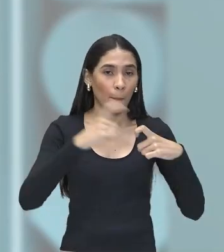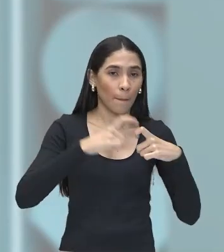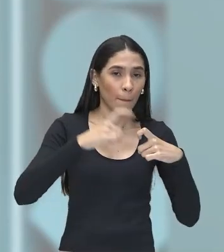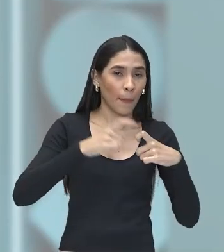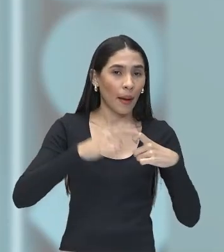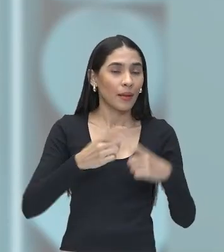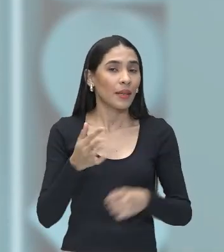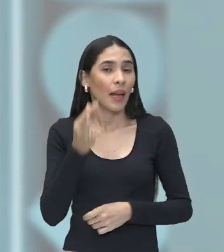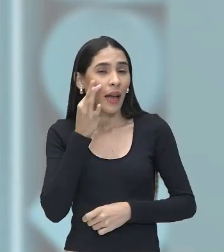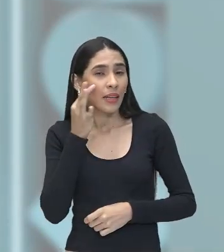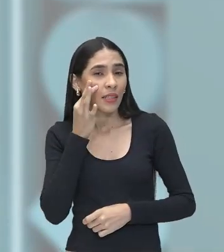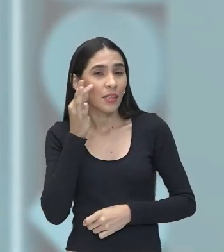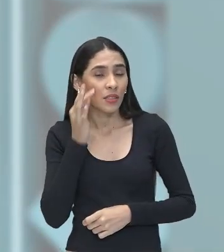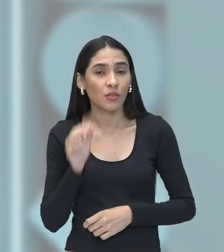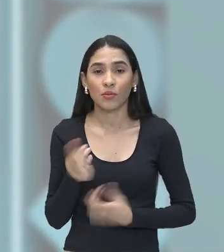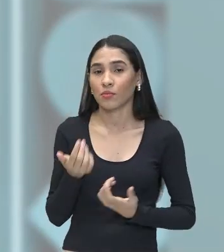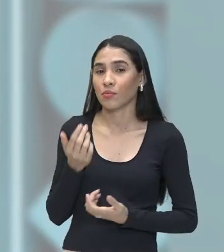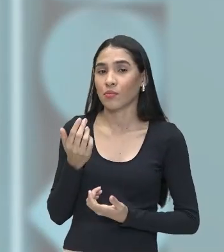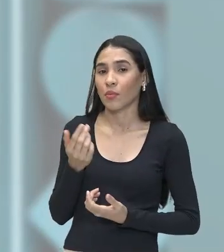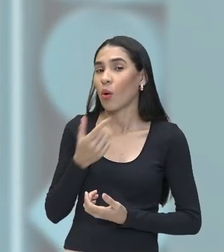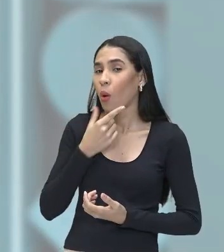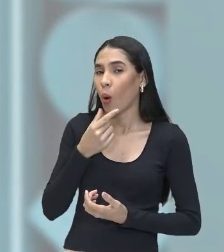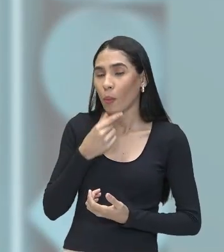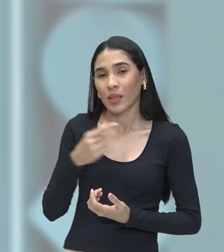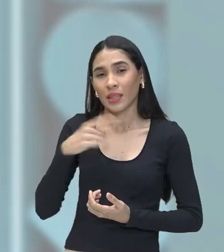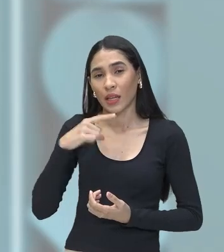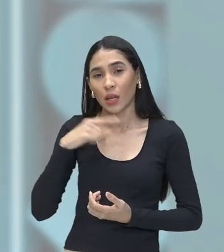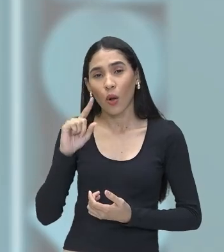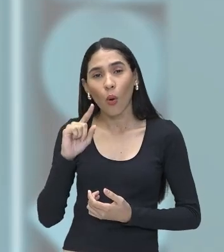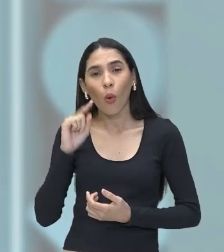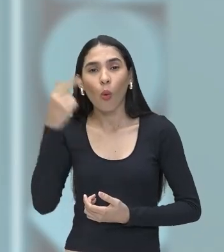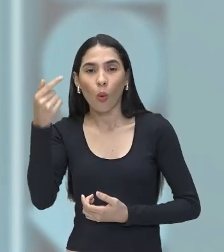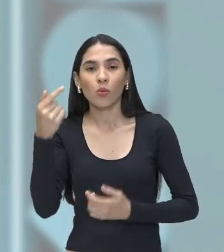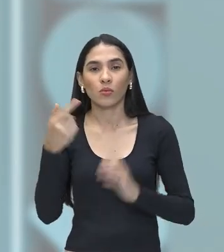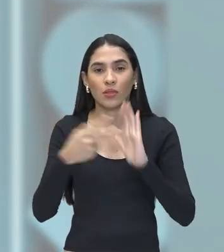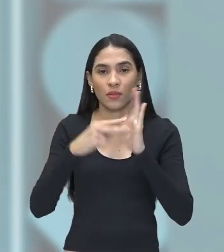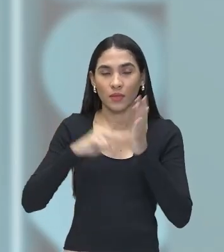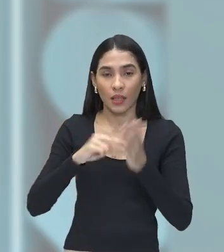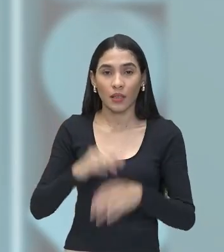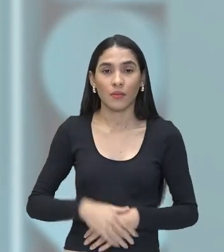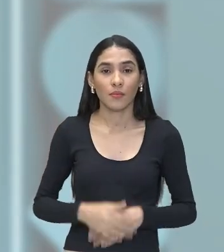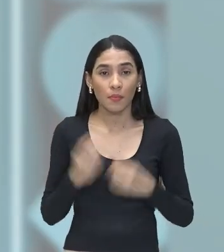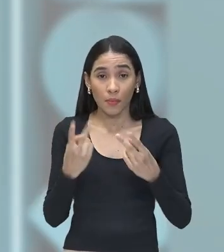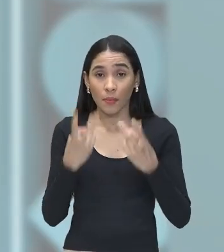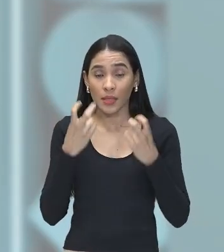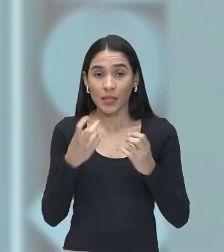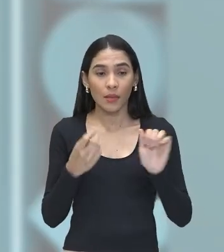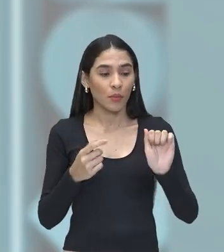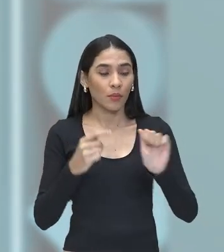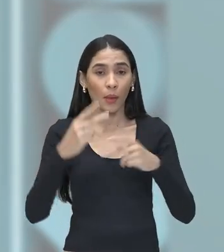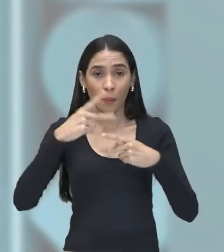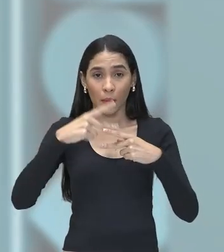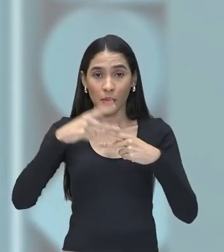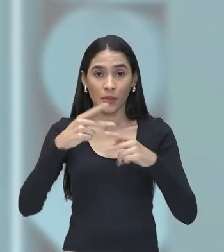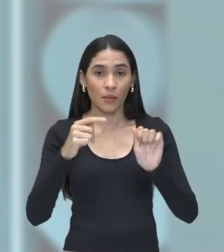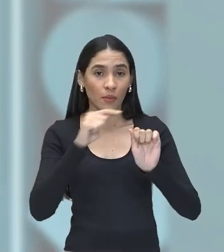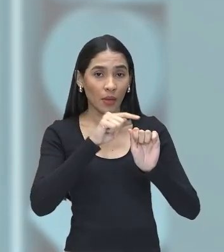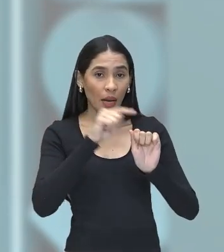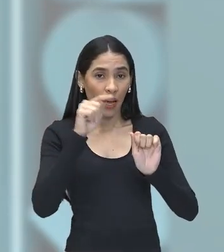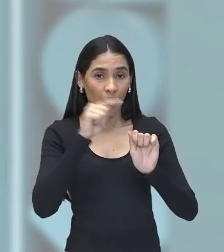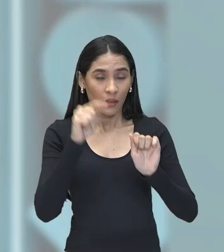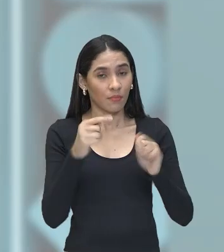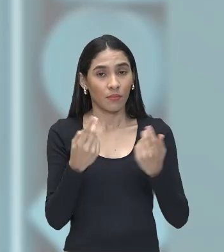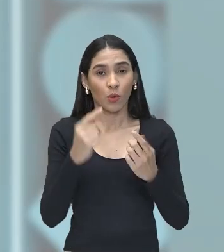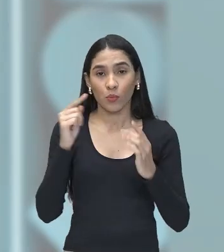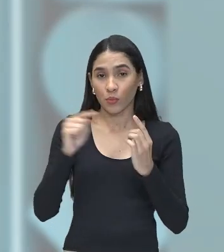assistiu ao homem, eu teria outro sentido? Então, percebo que nesse sentido, com a preposição a, eu estaria utilizando no sentido de